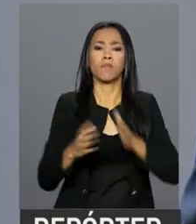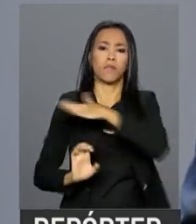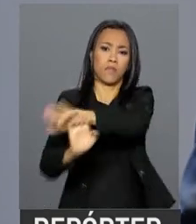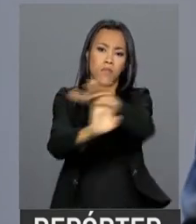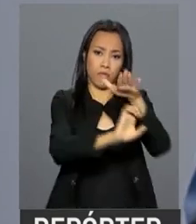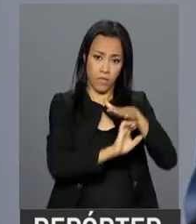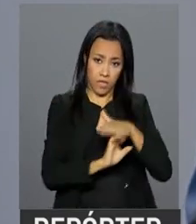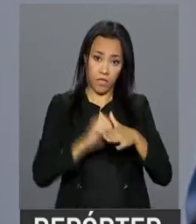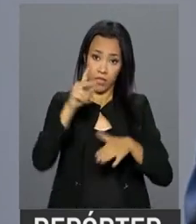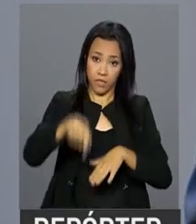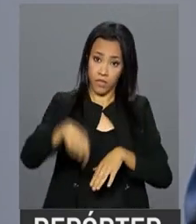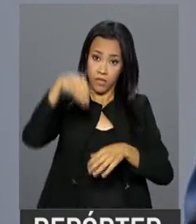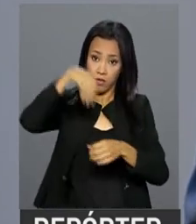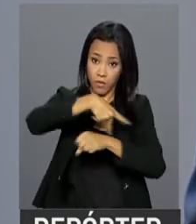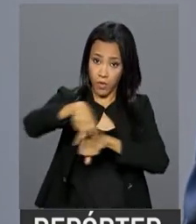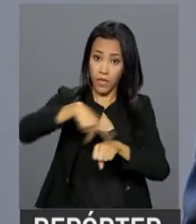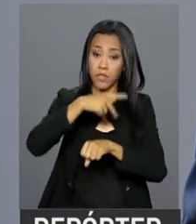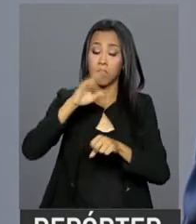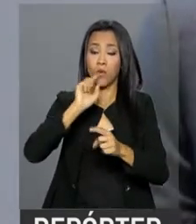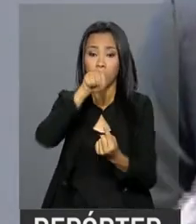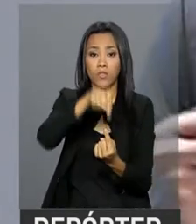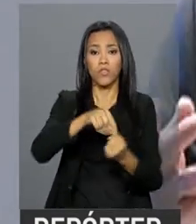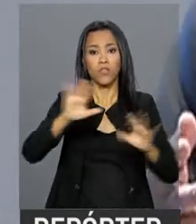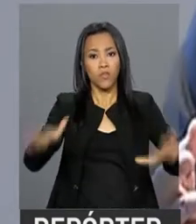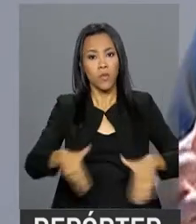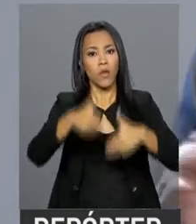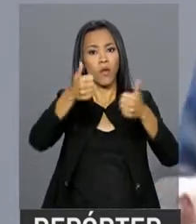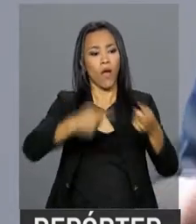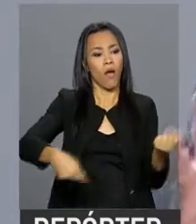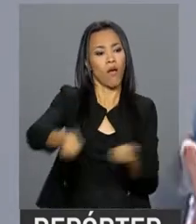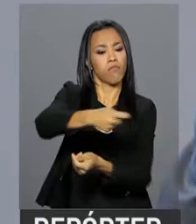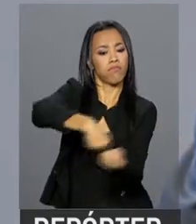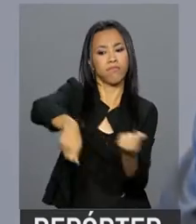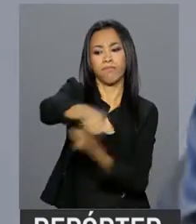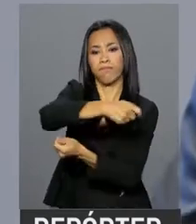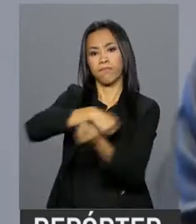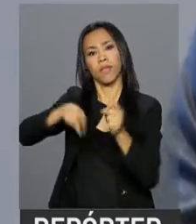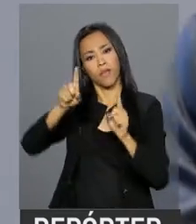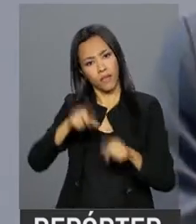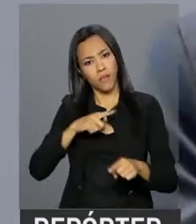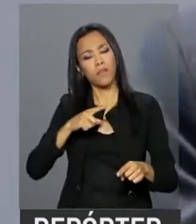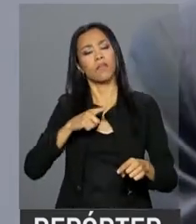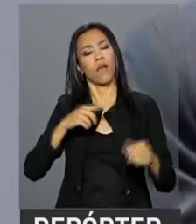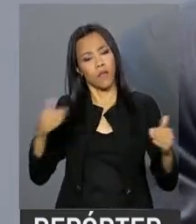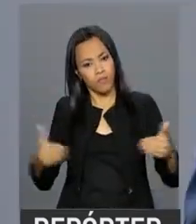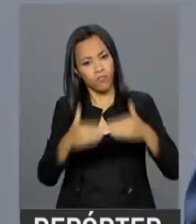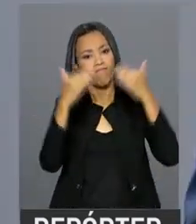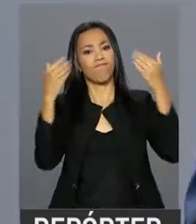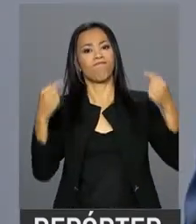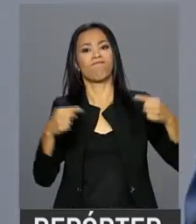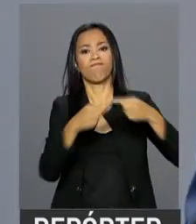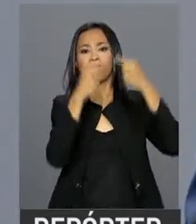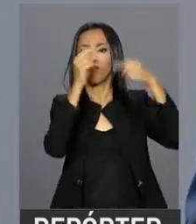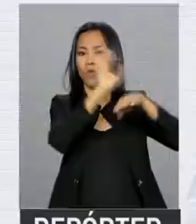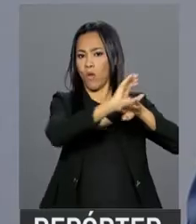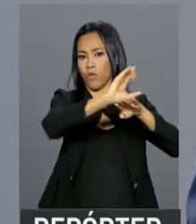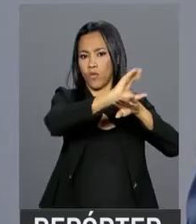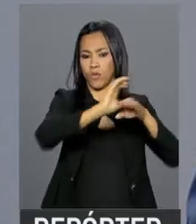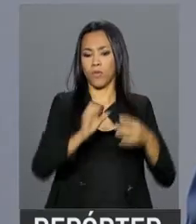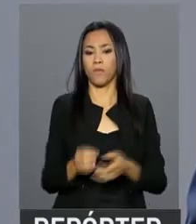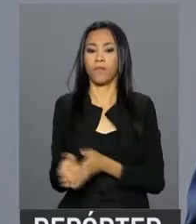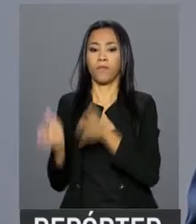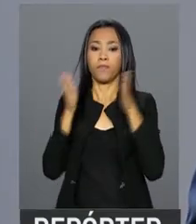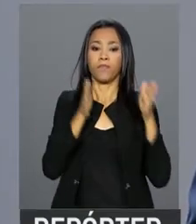determinação do governo em aprimorar o ambiente de negócios, uma prerrogativa constitucional, segundo o presidente. A Constituição brasileira,